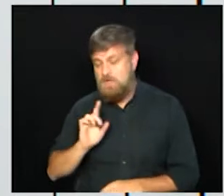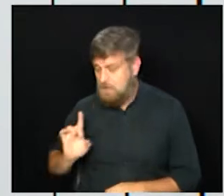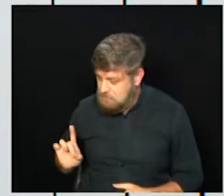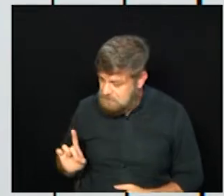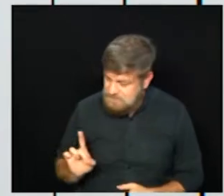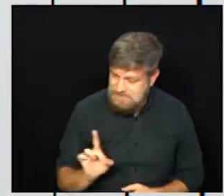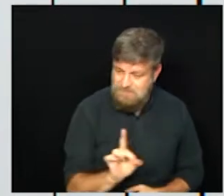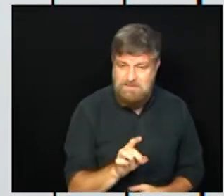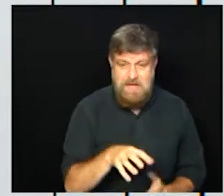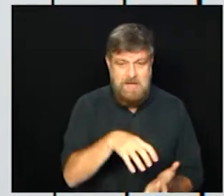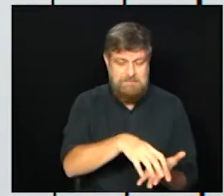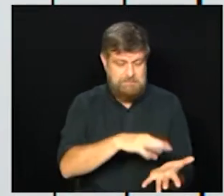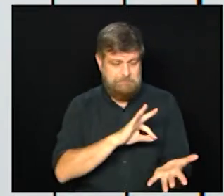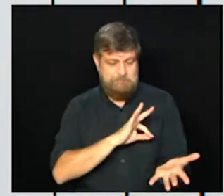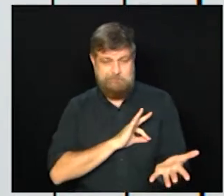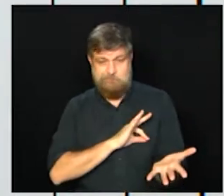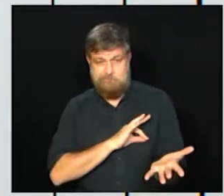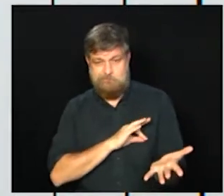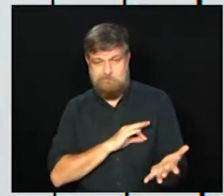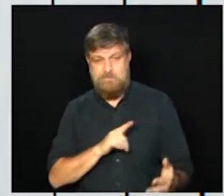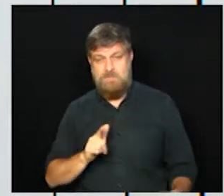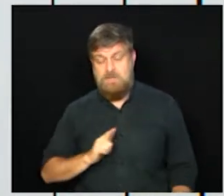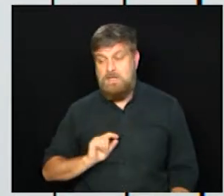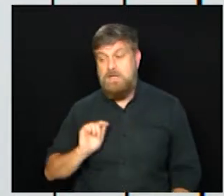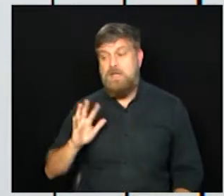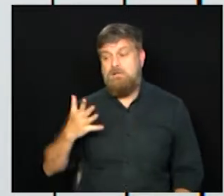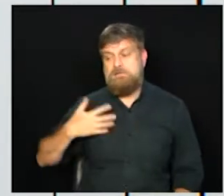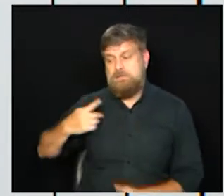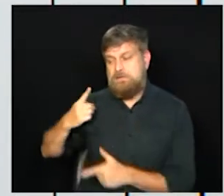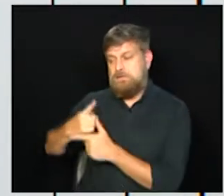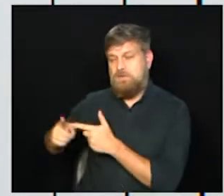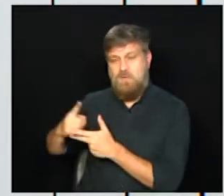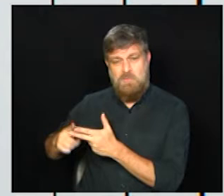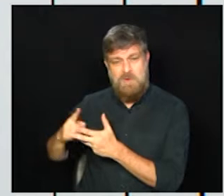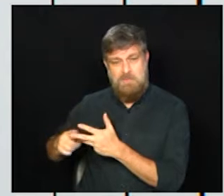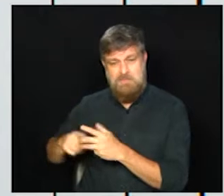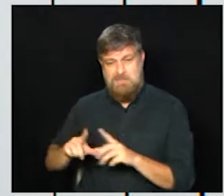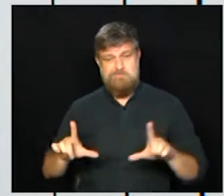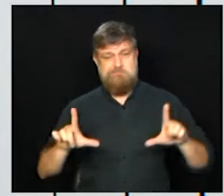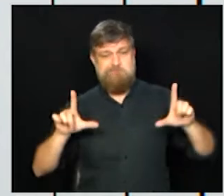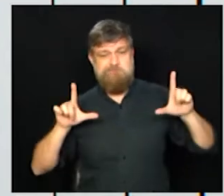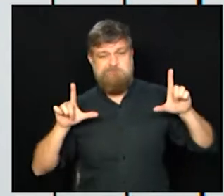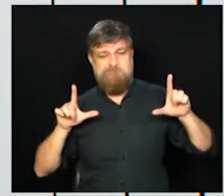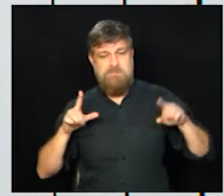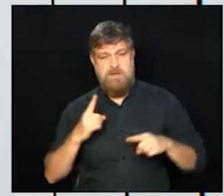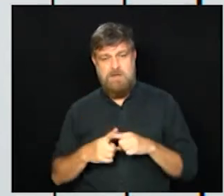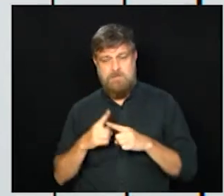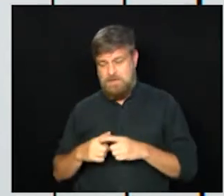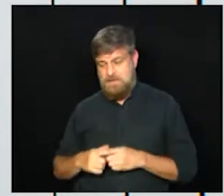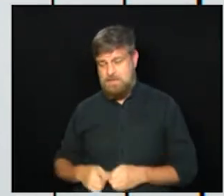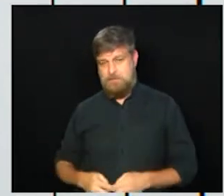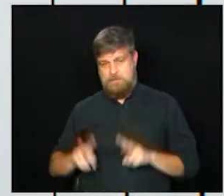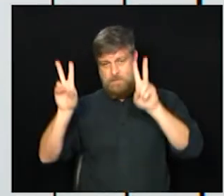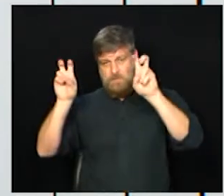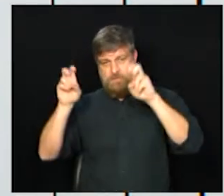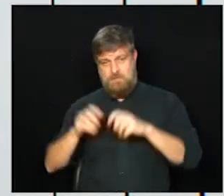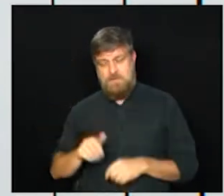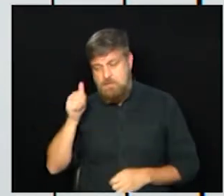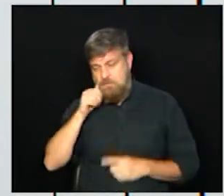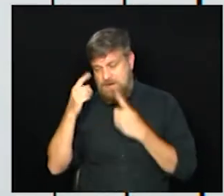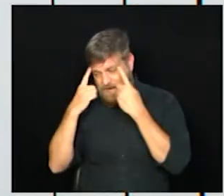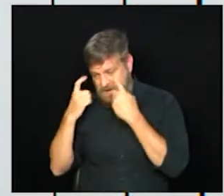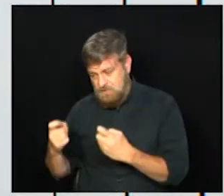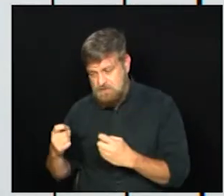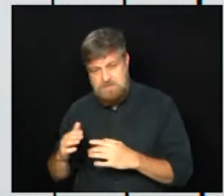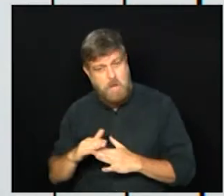até uma delegacia e isso tomar outras proporções, não se expor. Porque quando a gente fala de violência doméstica, a gente tem que lembrar que todas as mulheres,